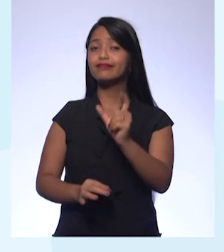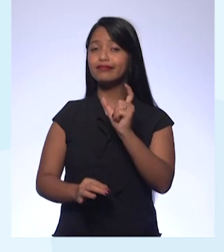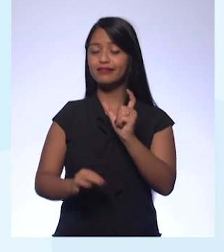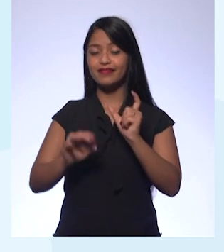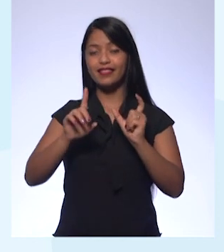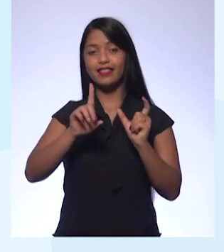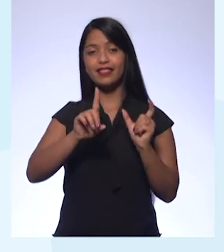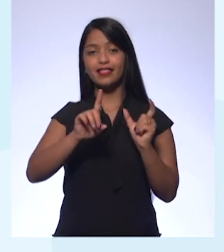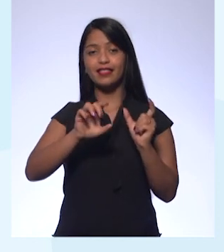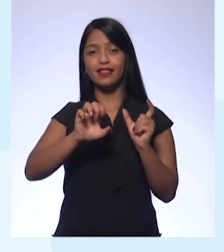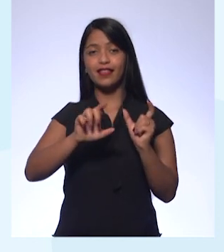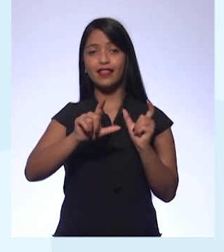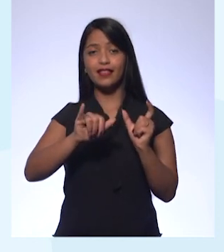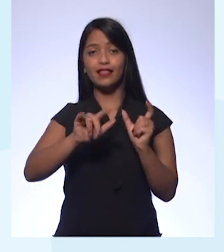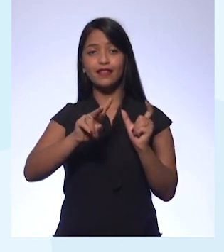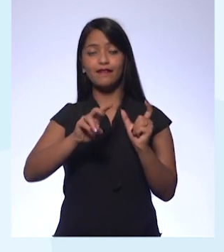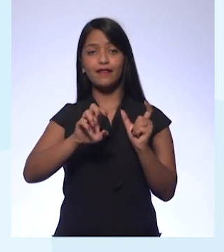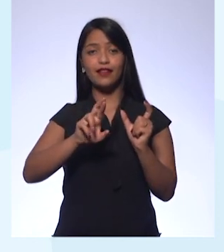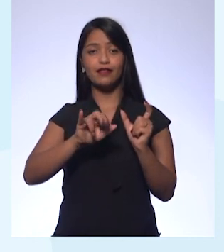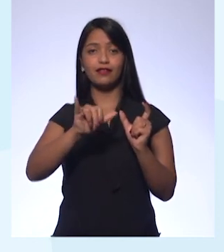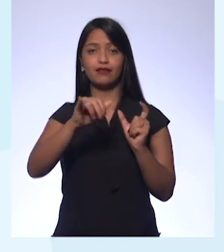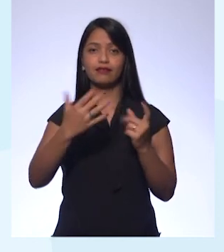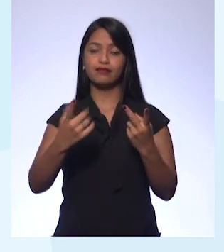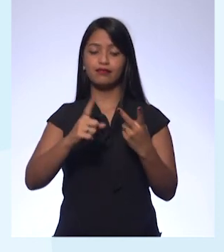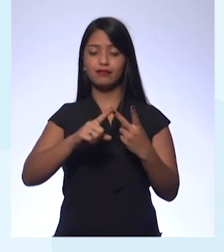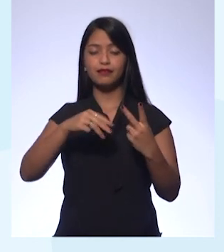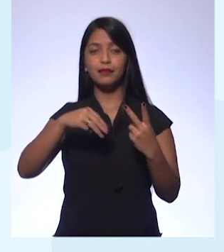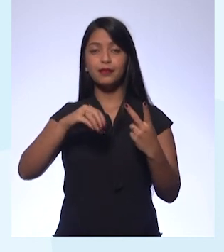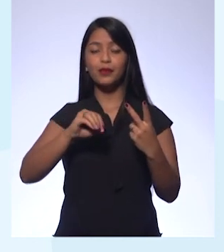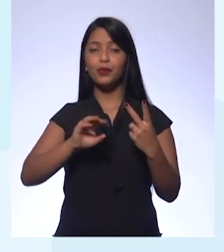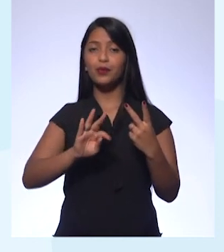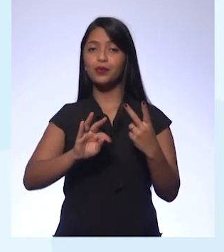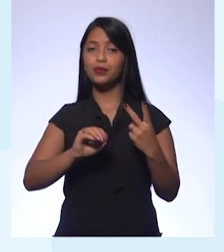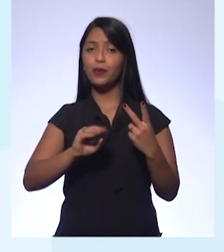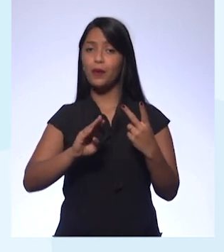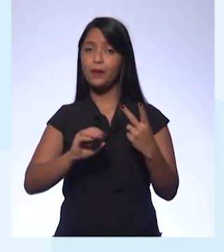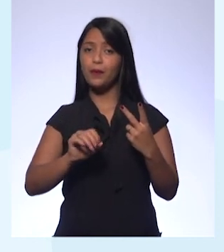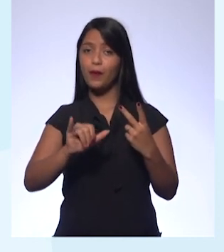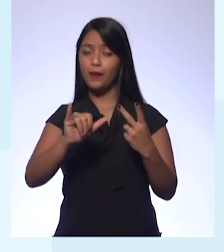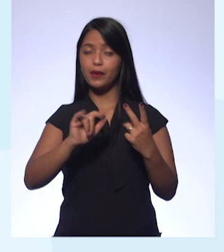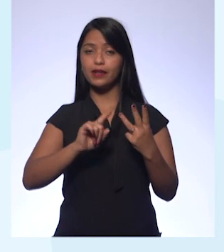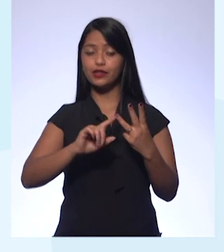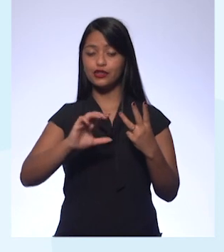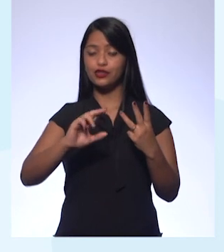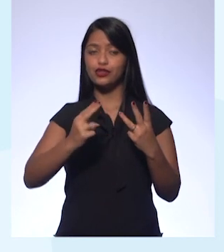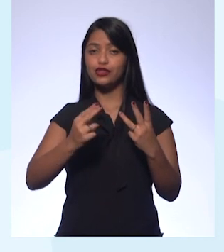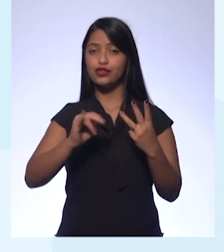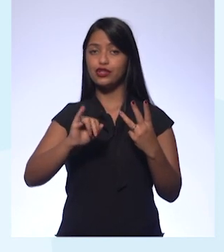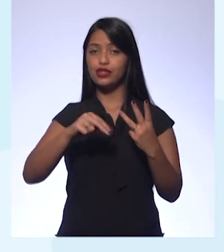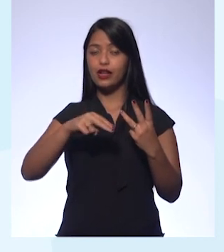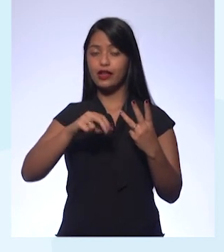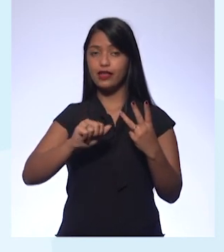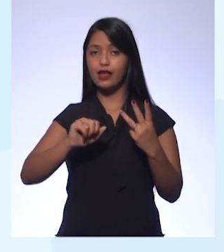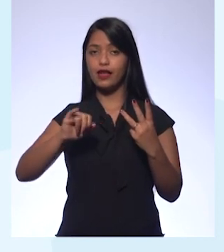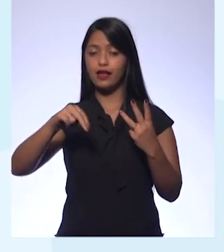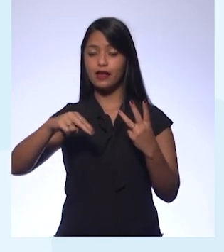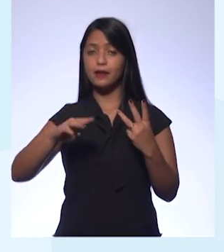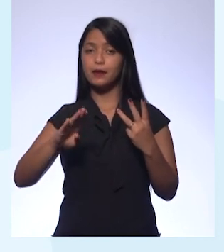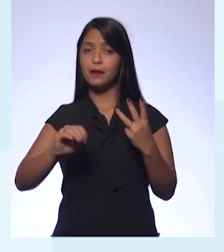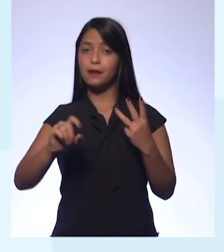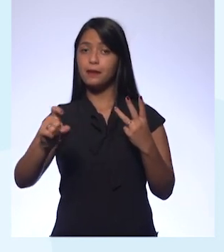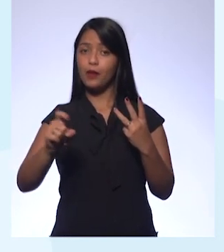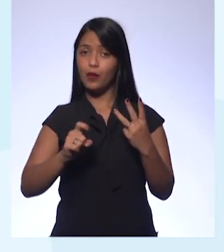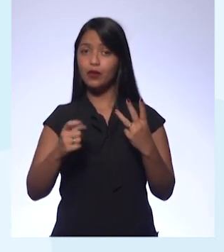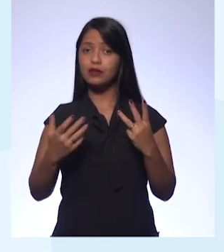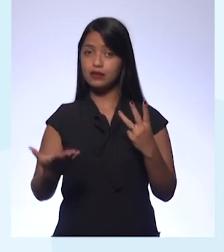né? Delivery, motoboy, né? O próprio nome ali do Chinese Box, que seja. O yakisoba, ok,